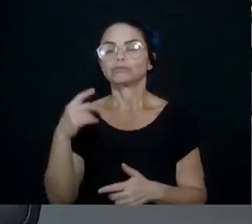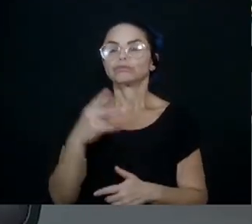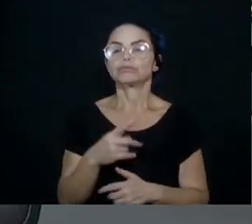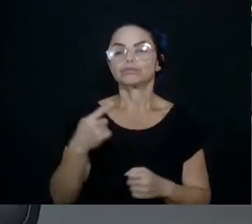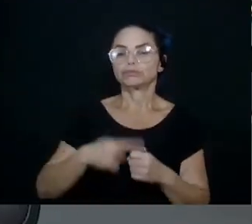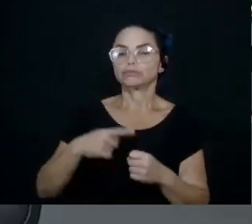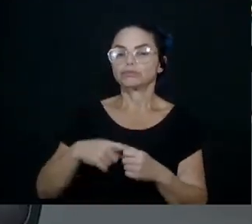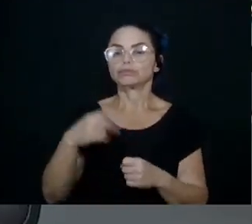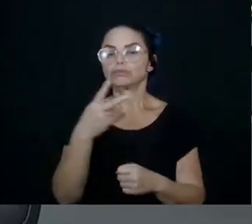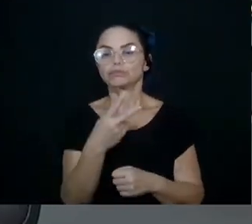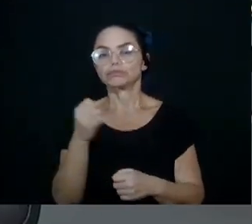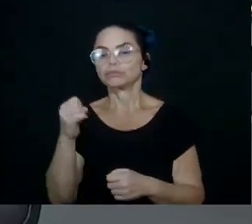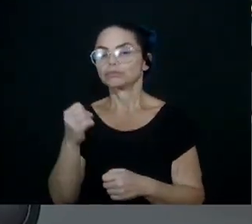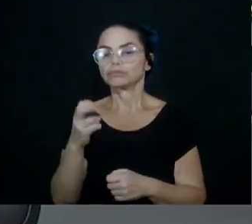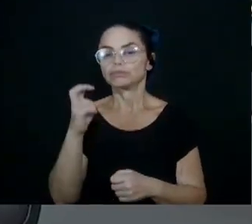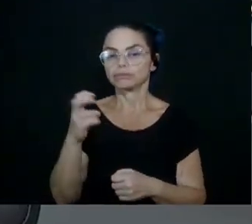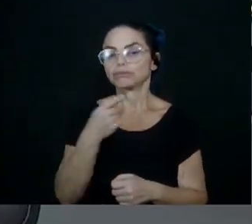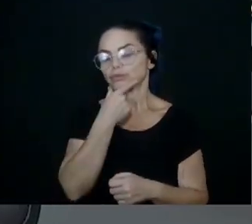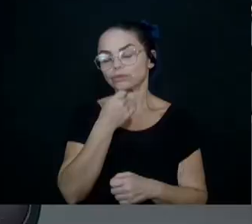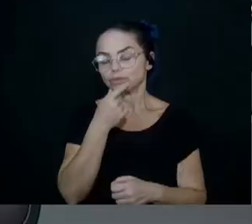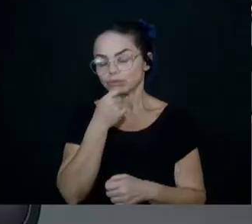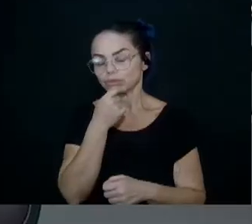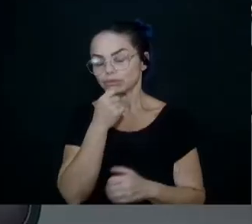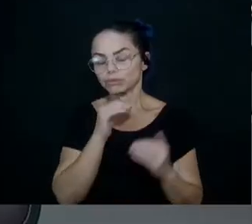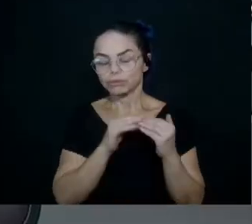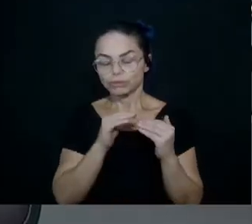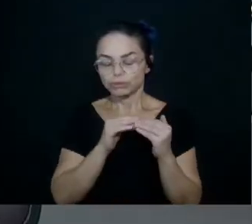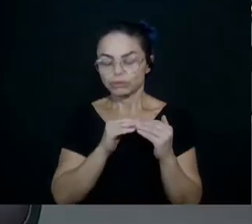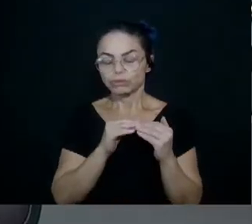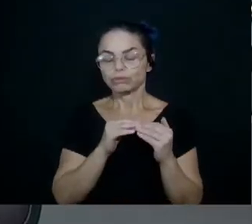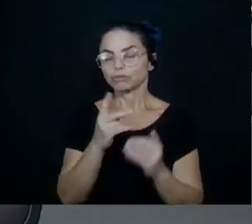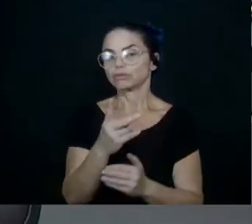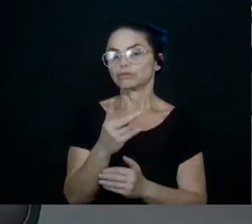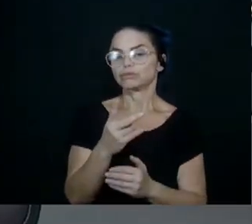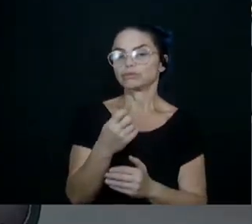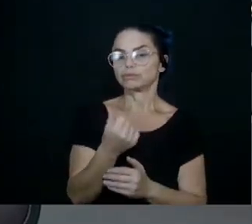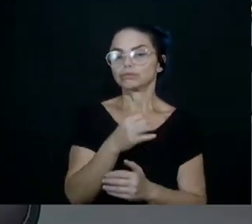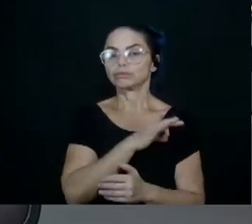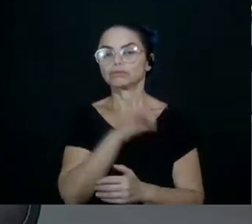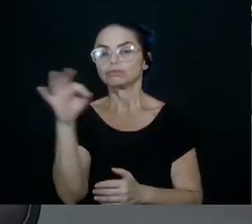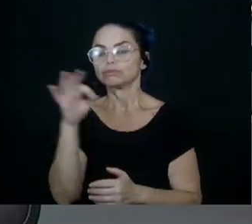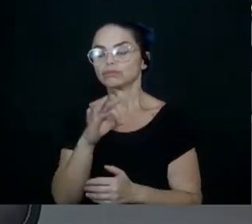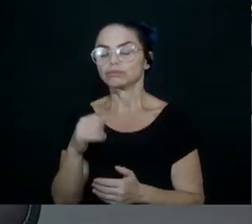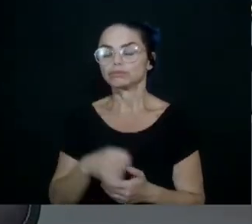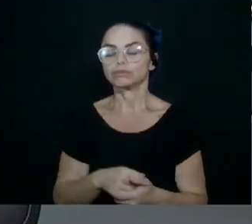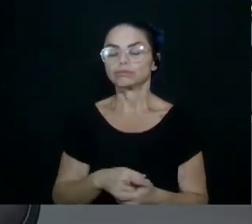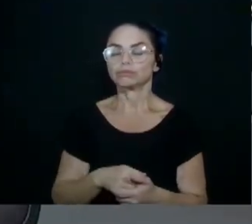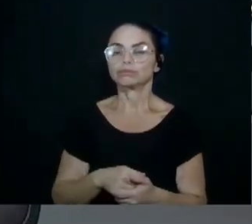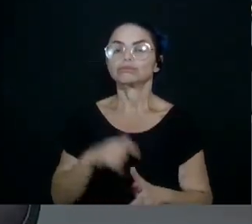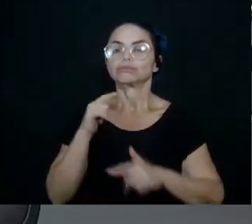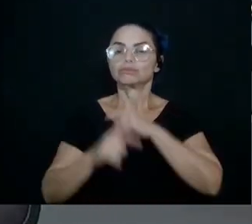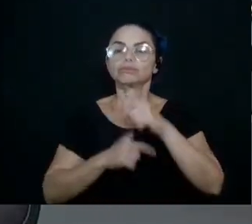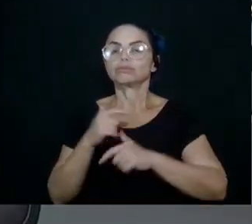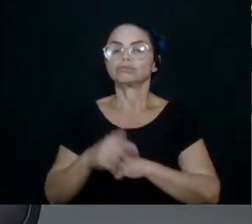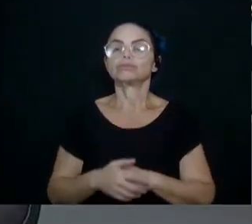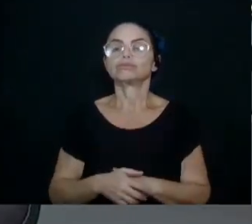2.085 homens, que corresponde a 26% atuando como microempreendedores